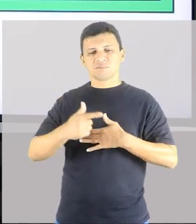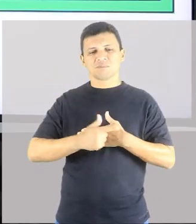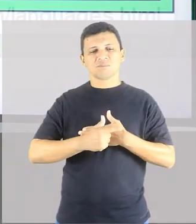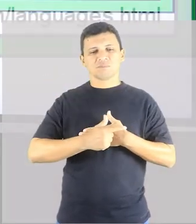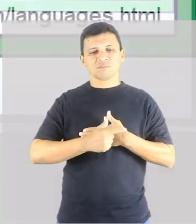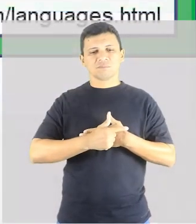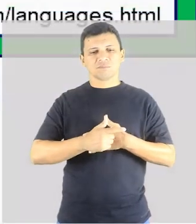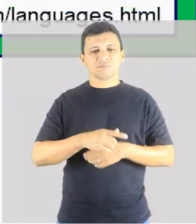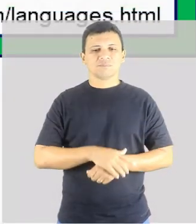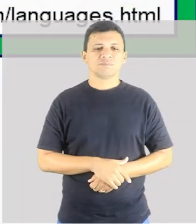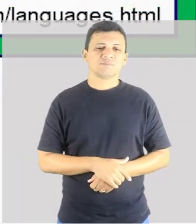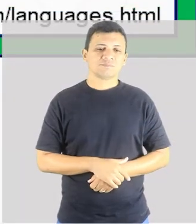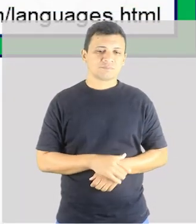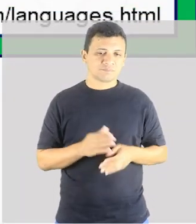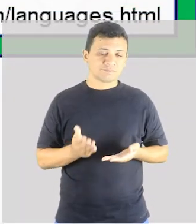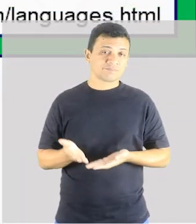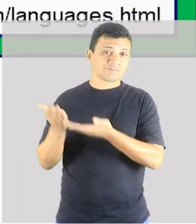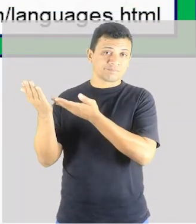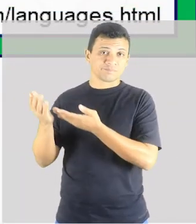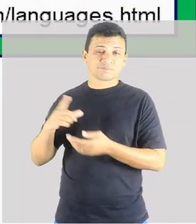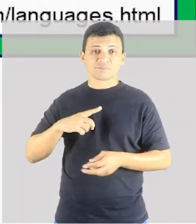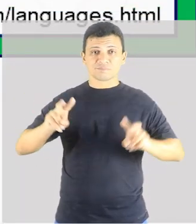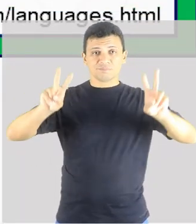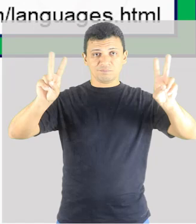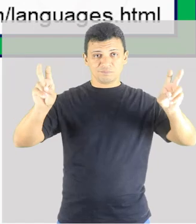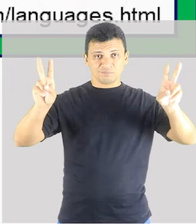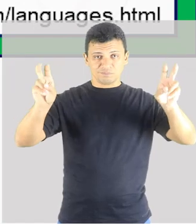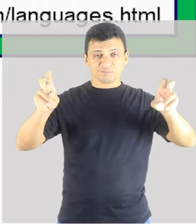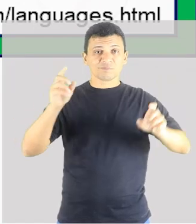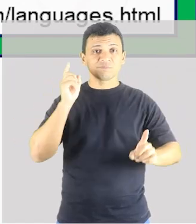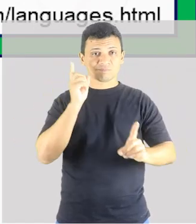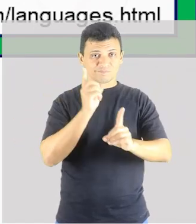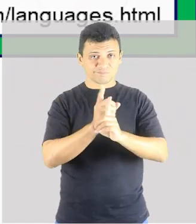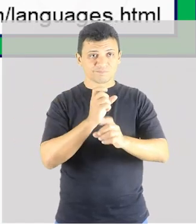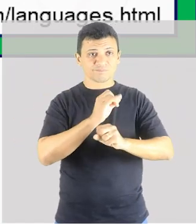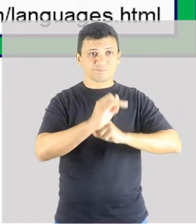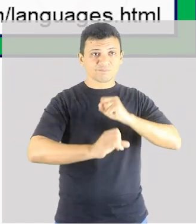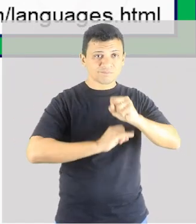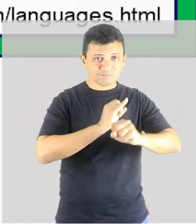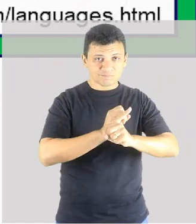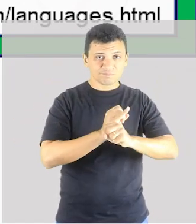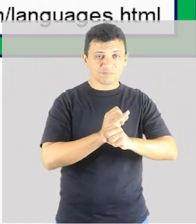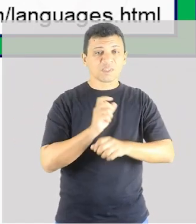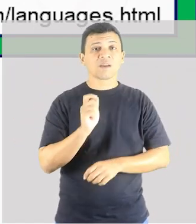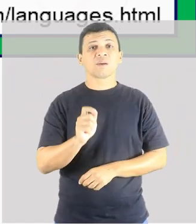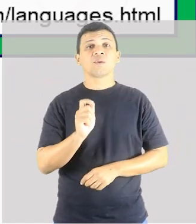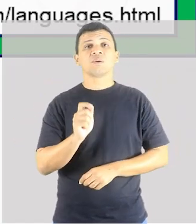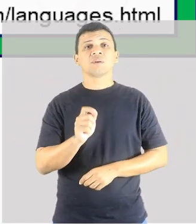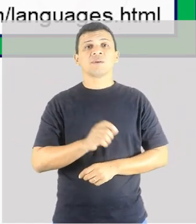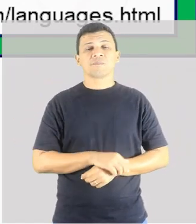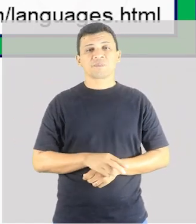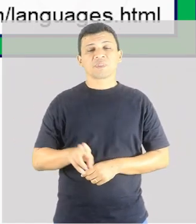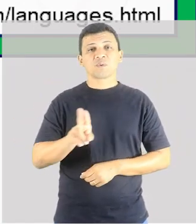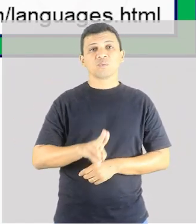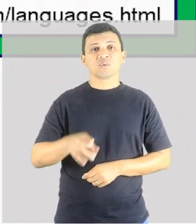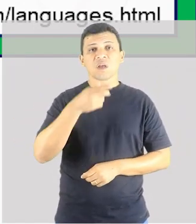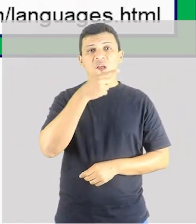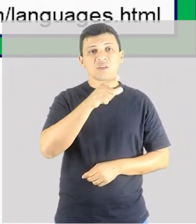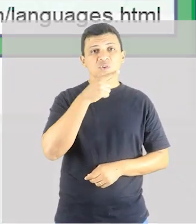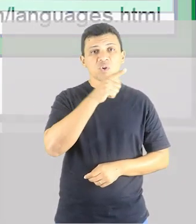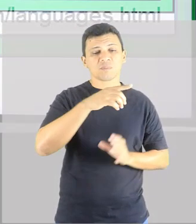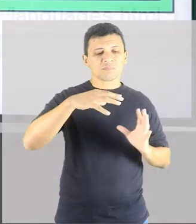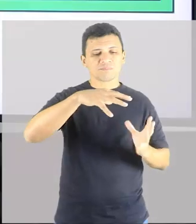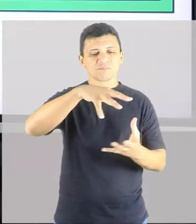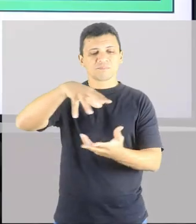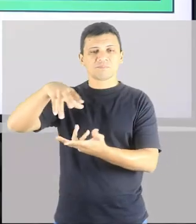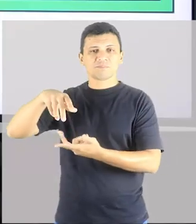funcionalidade. Aqui tem uma citação que foi retirada da internet falando justamente sobre essa questão dos idiomas no mundo. Então